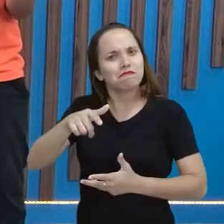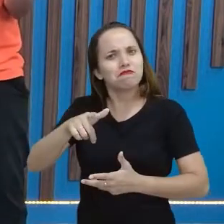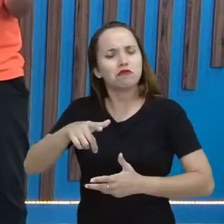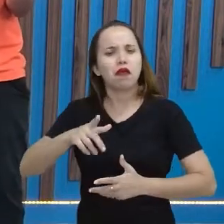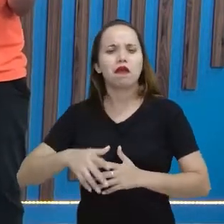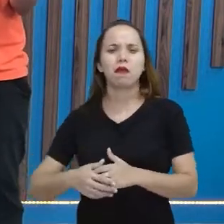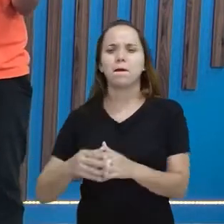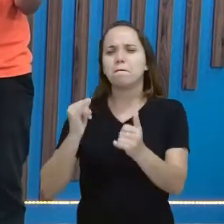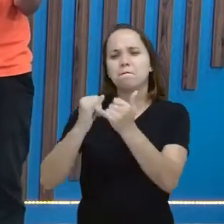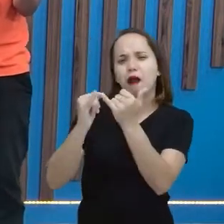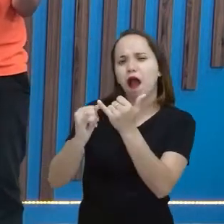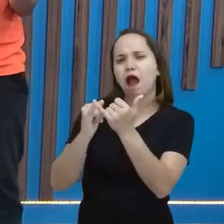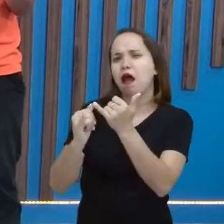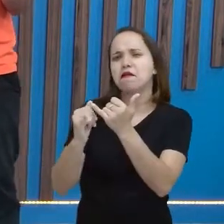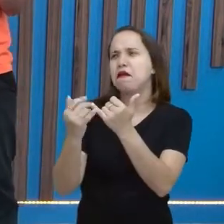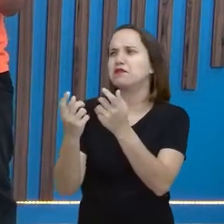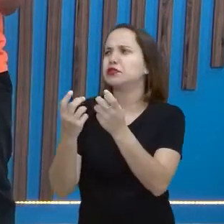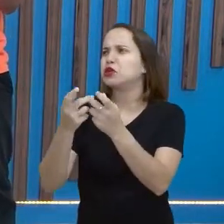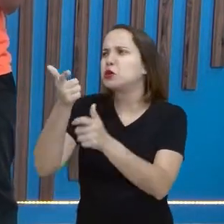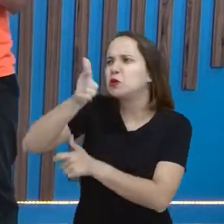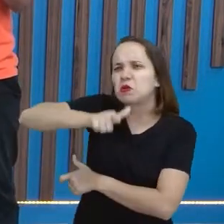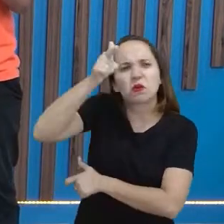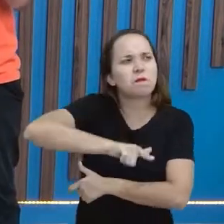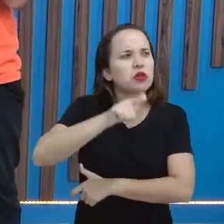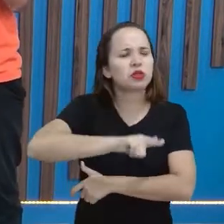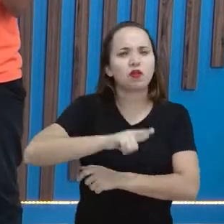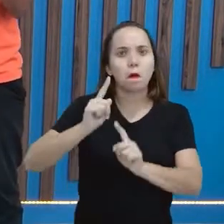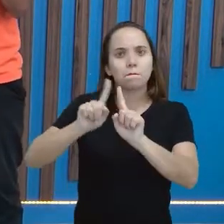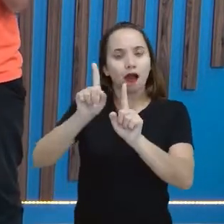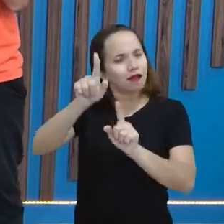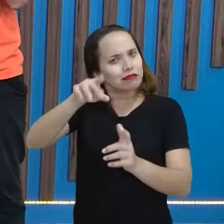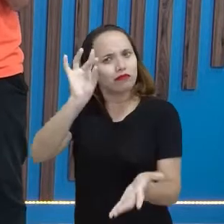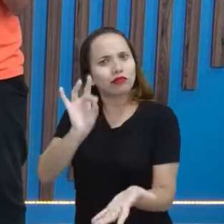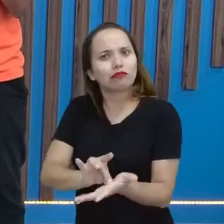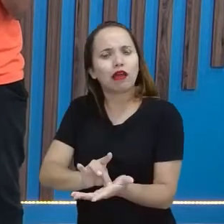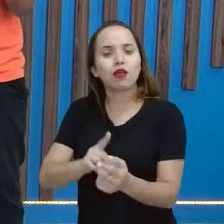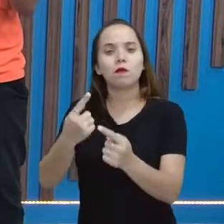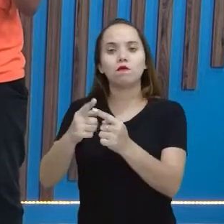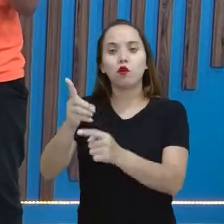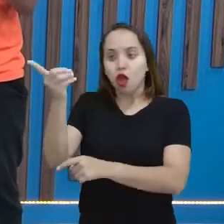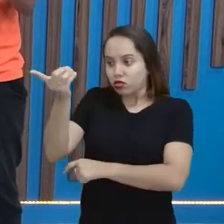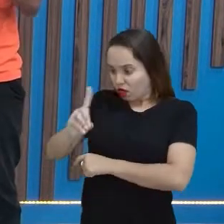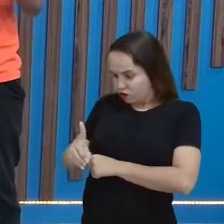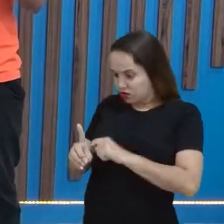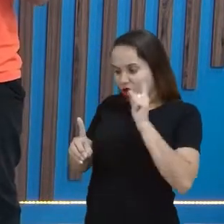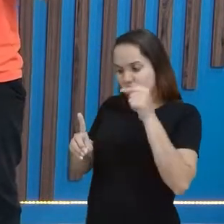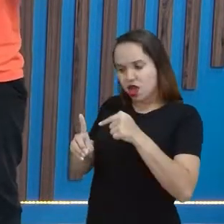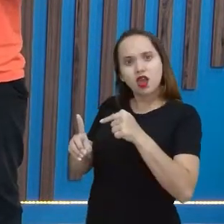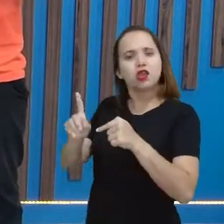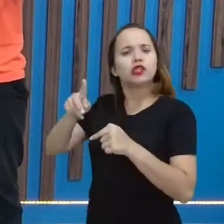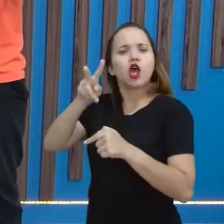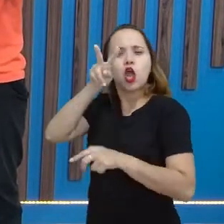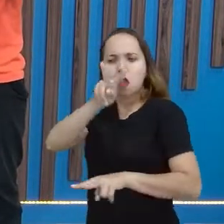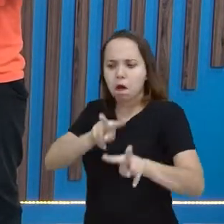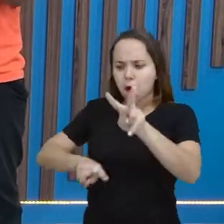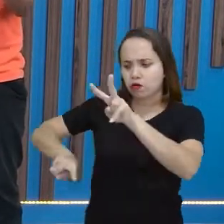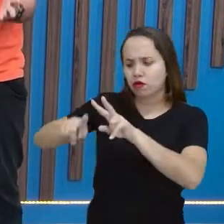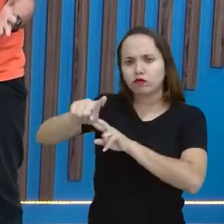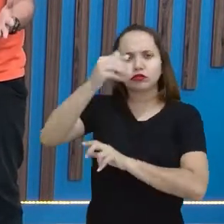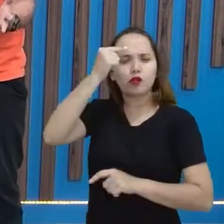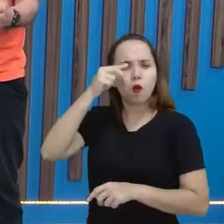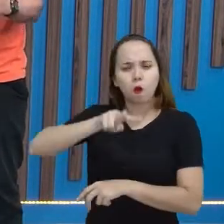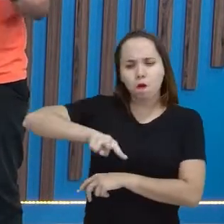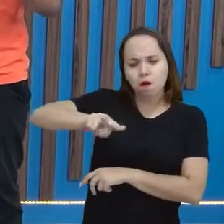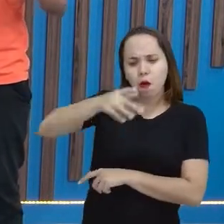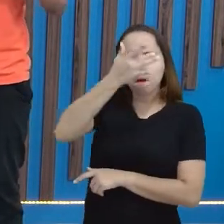É redundante, mas é isso, minha gente, né? A deficiência real é você achar que uma pessoa é